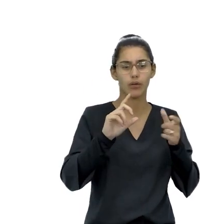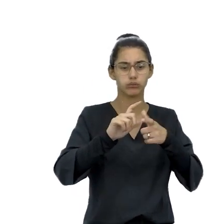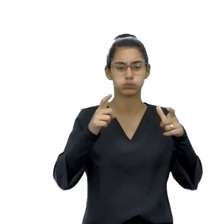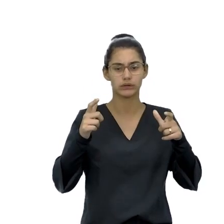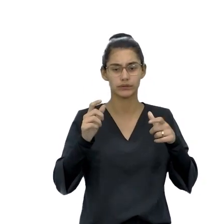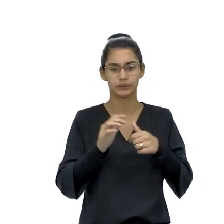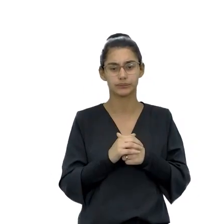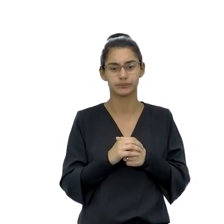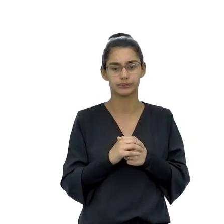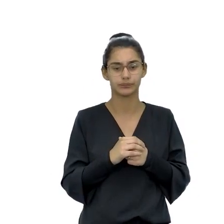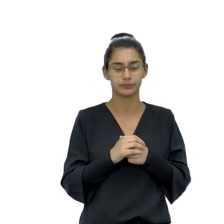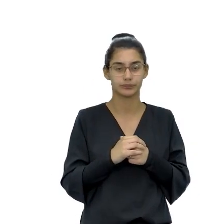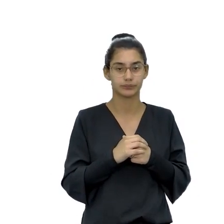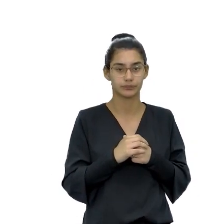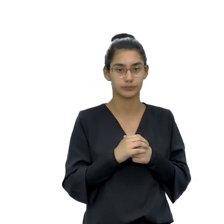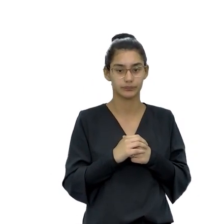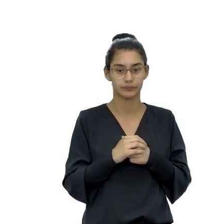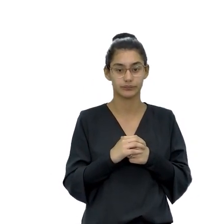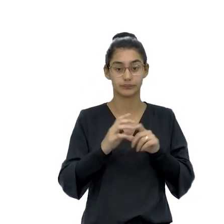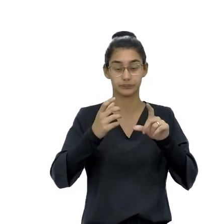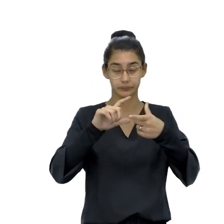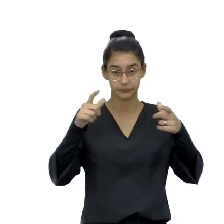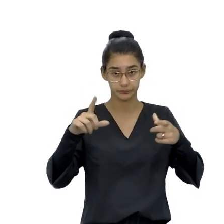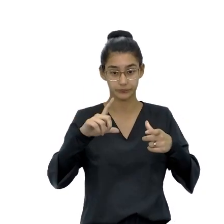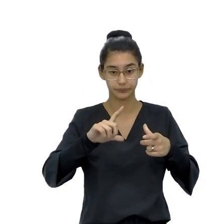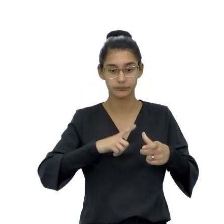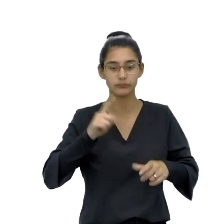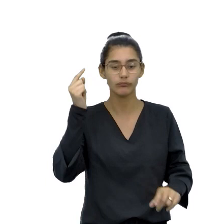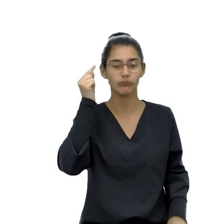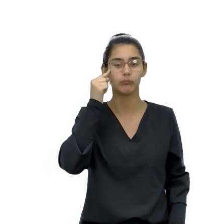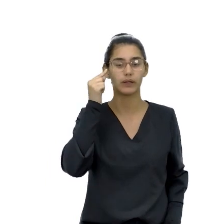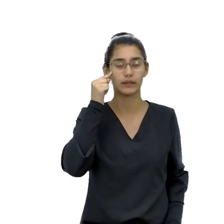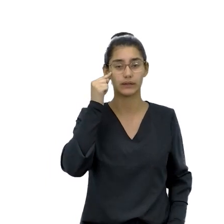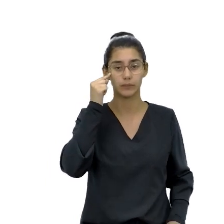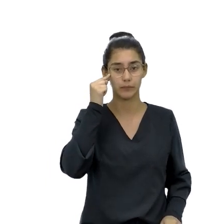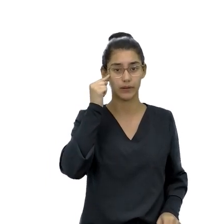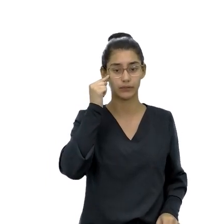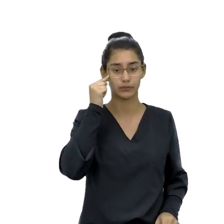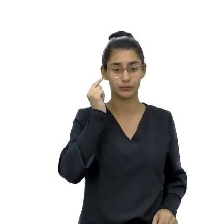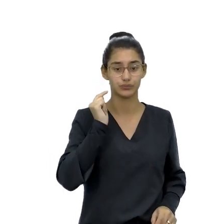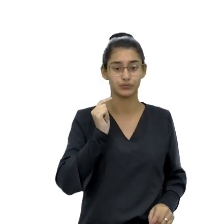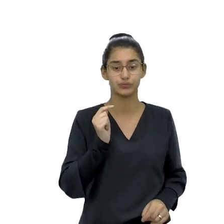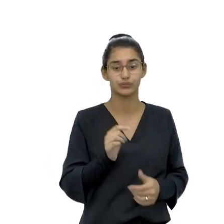amplitude, voltando aqui um pouquinho, a amplitude de pensamento